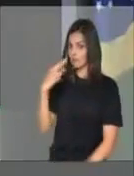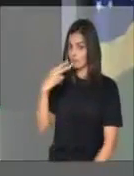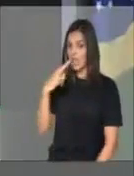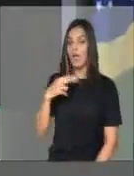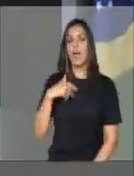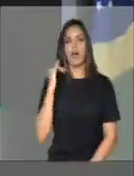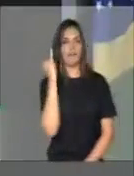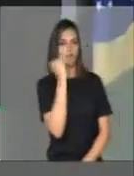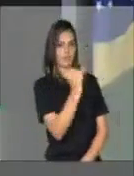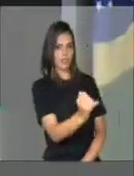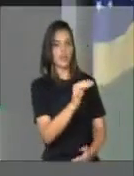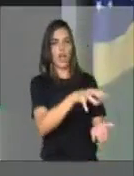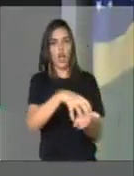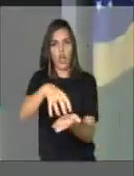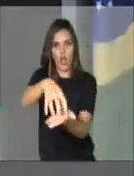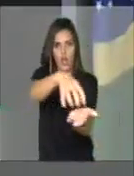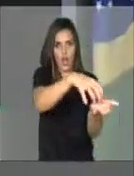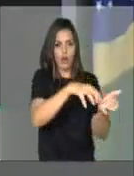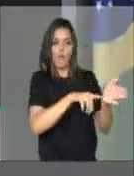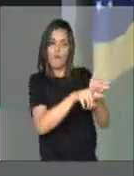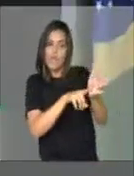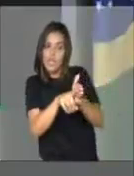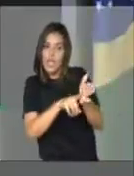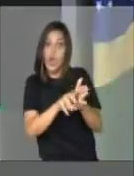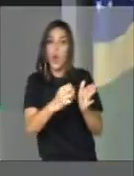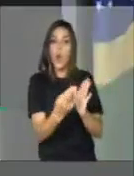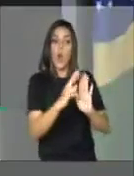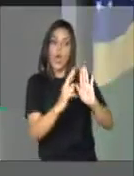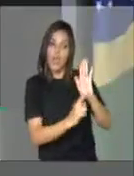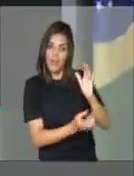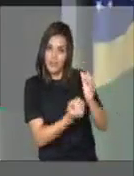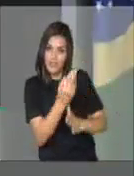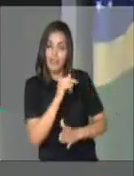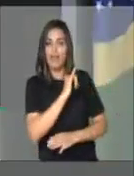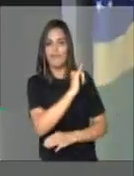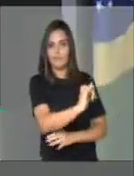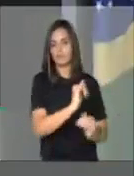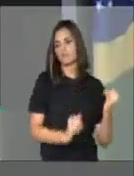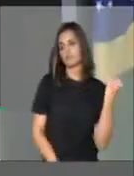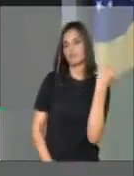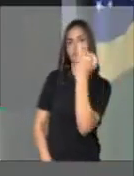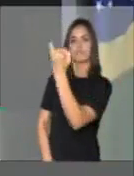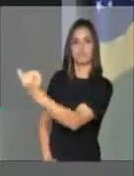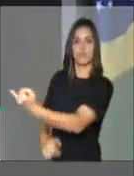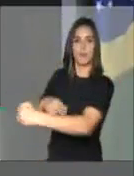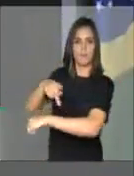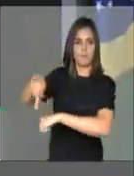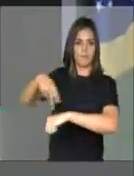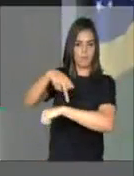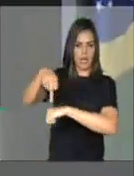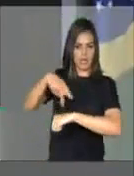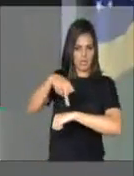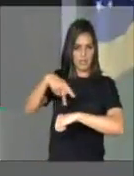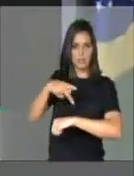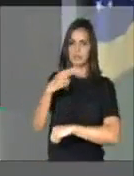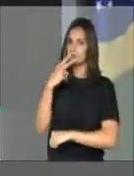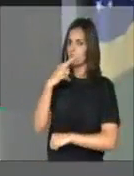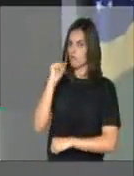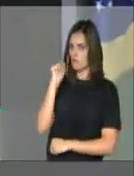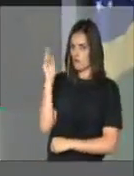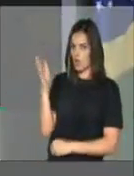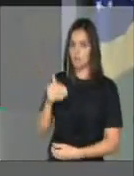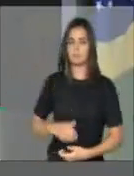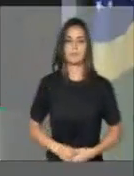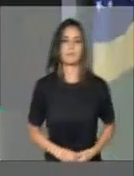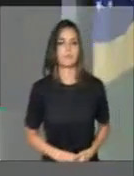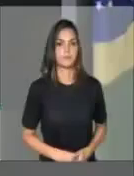deferir, comunica aos órgãos e entidades fiscalizadores ou reguladores para que transmitam a ordem judicial de bloqueio às suas entidades